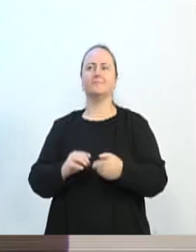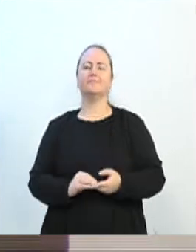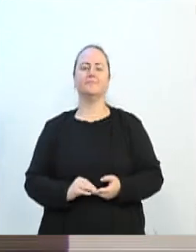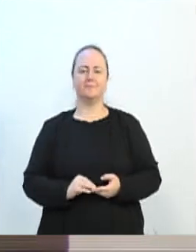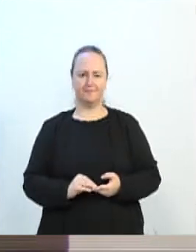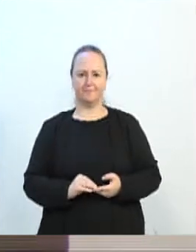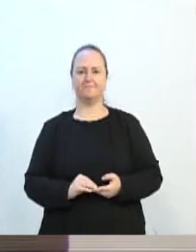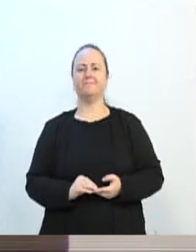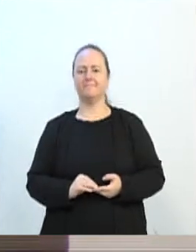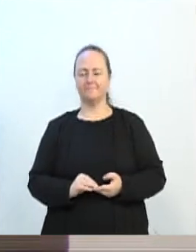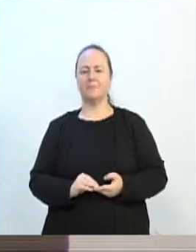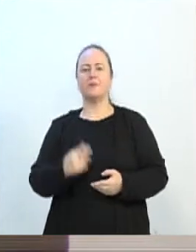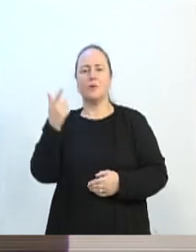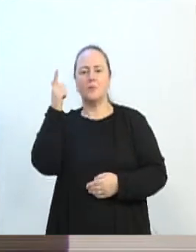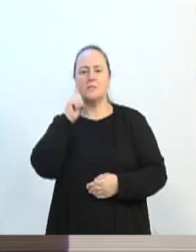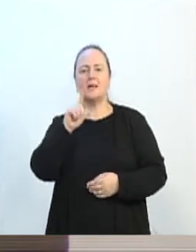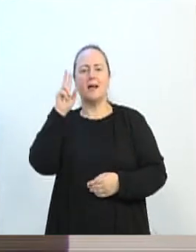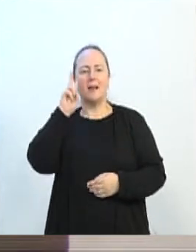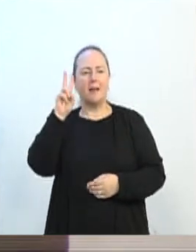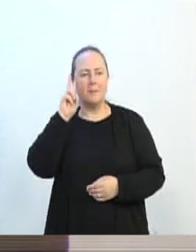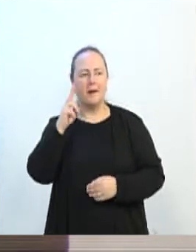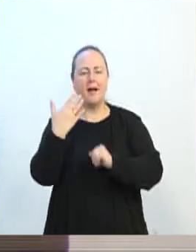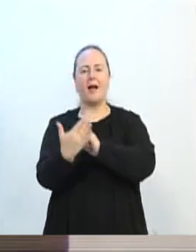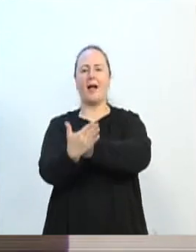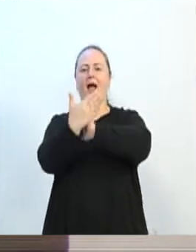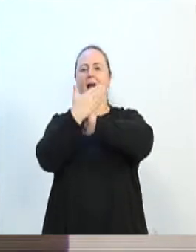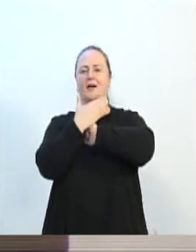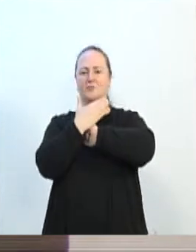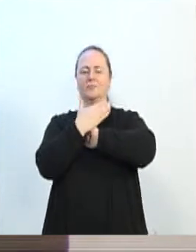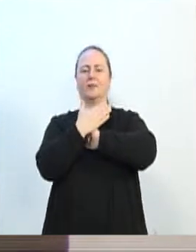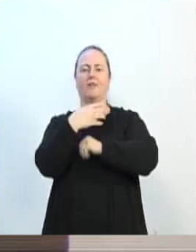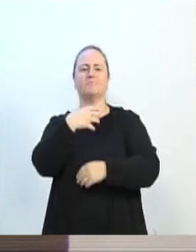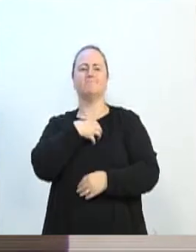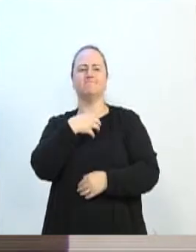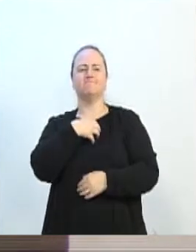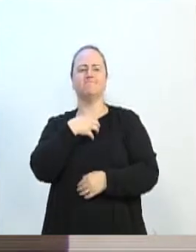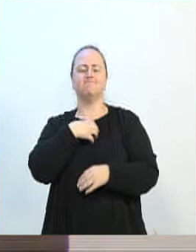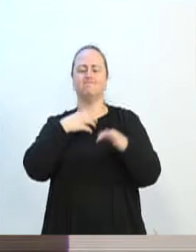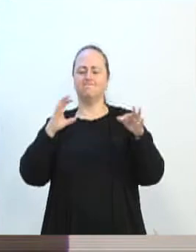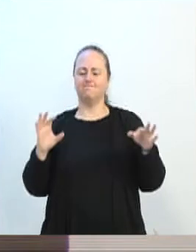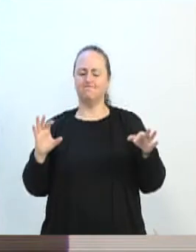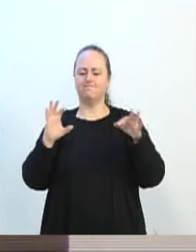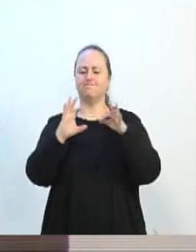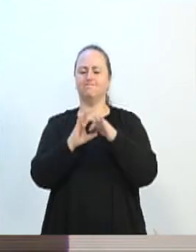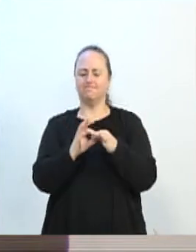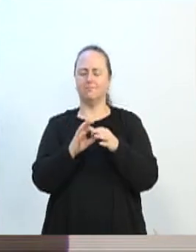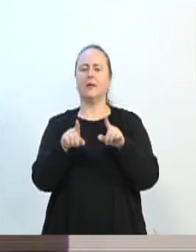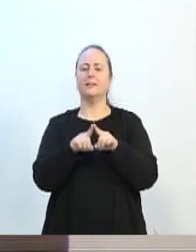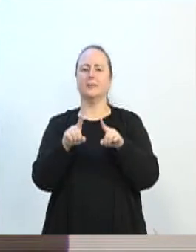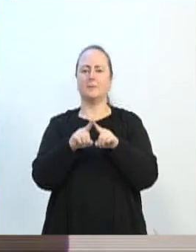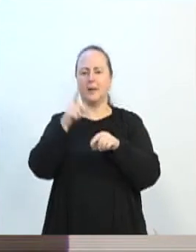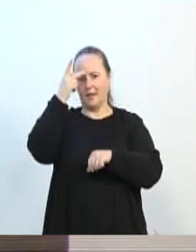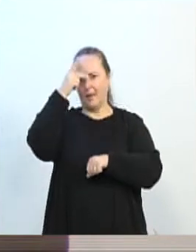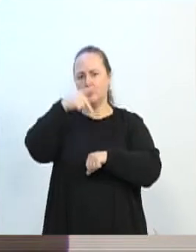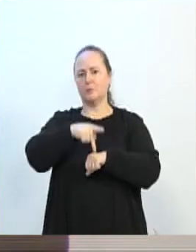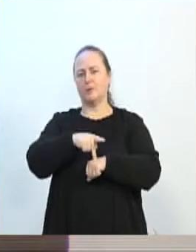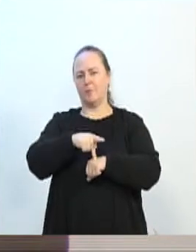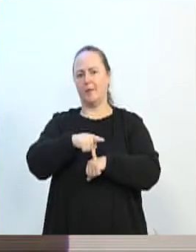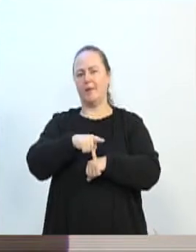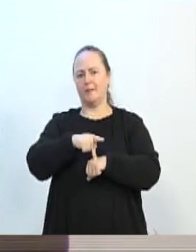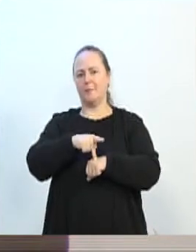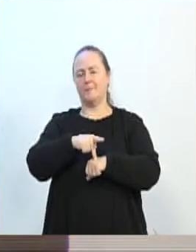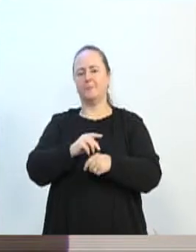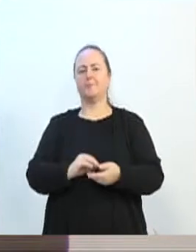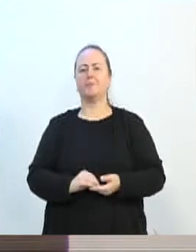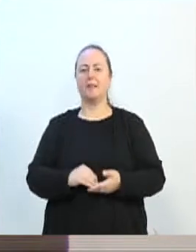ao momento presente, produzindo um sentimento de pertencimento e até de autonomia. Seriam